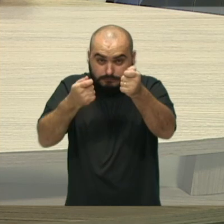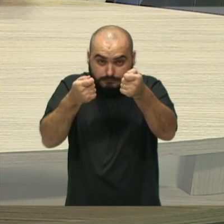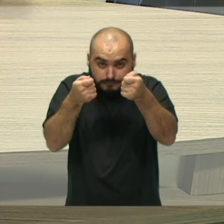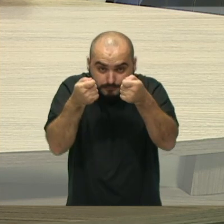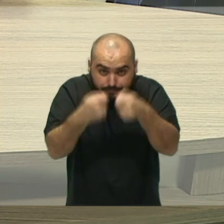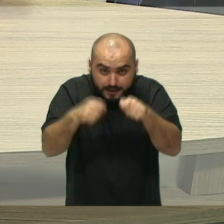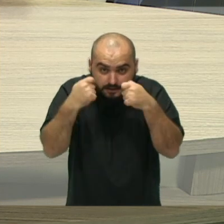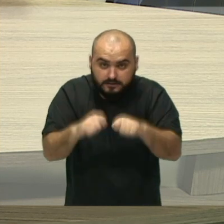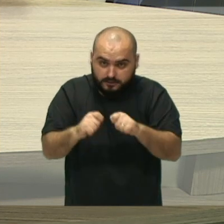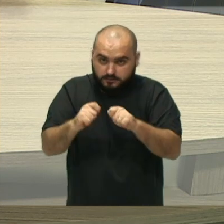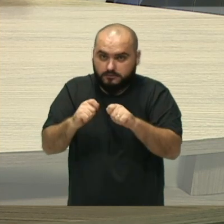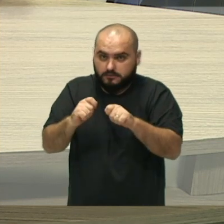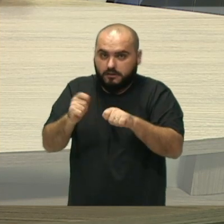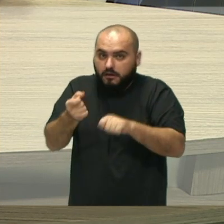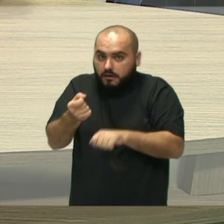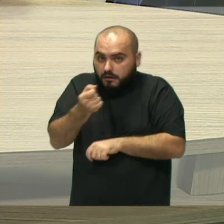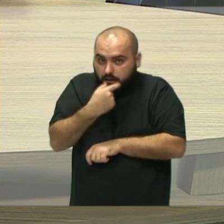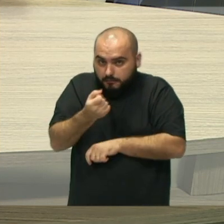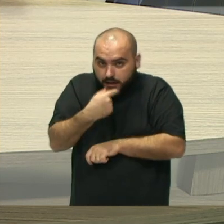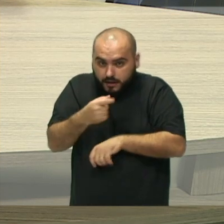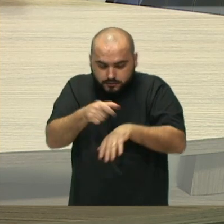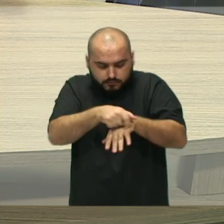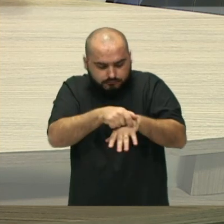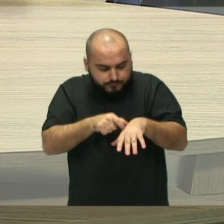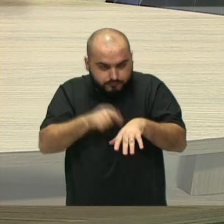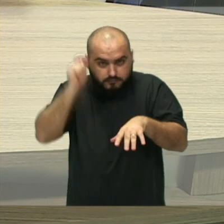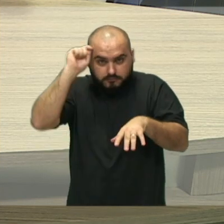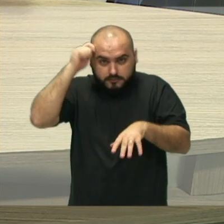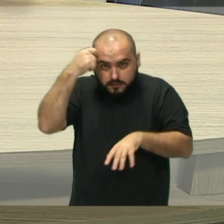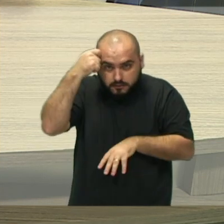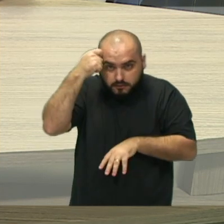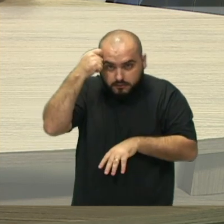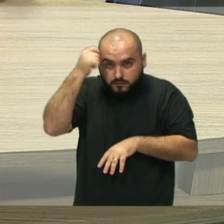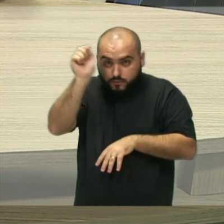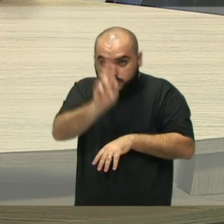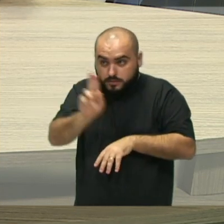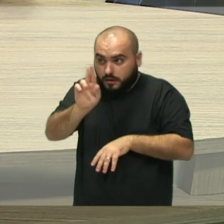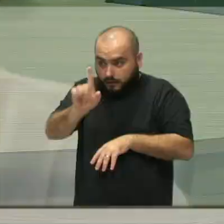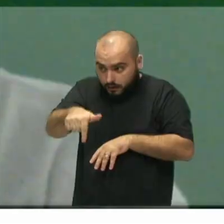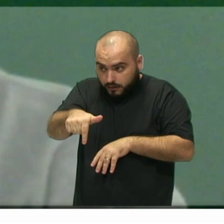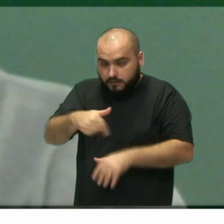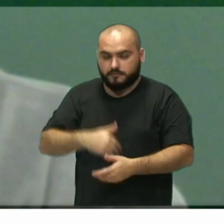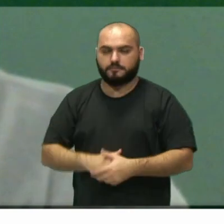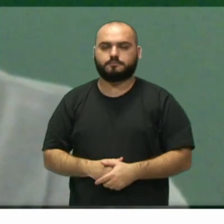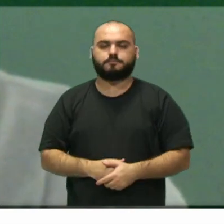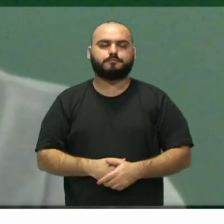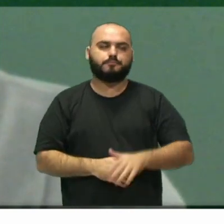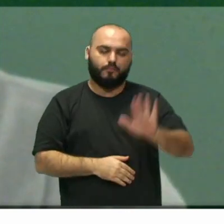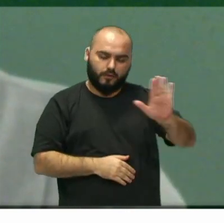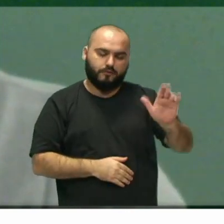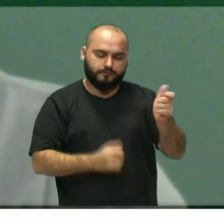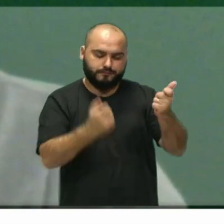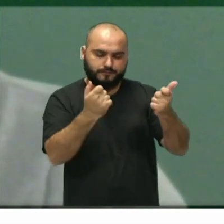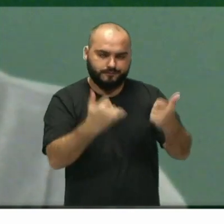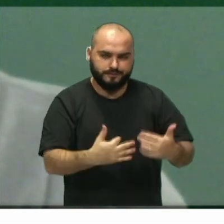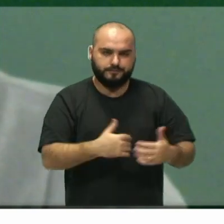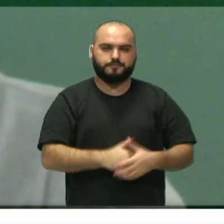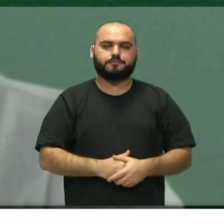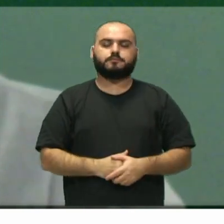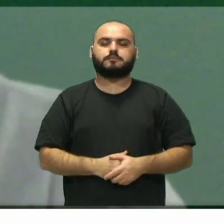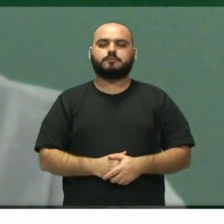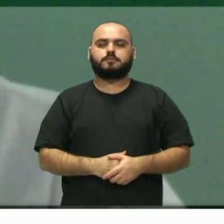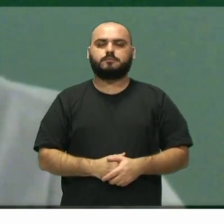quando há essa indicação clínica para você usar a medicação. O que acontece? Eu sempre